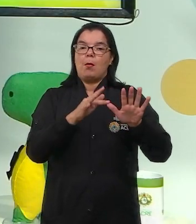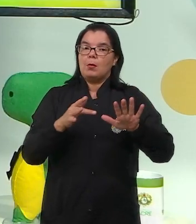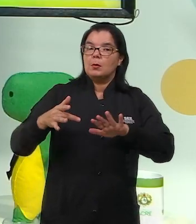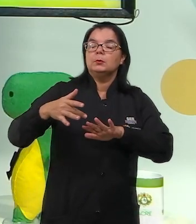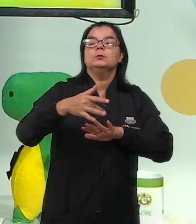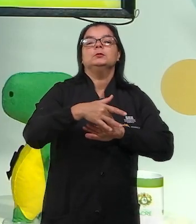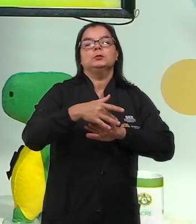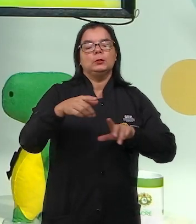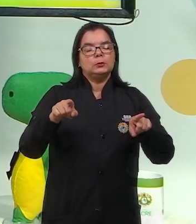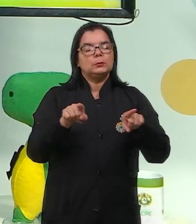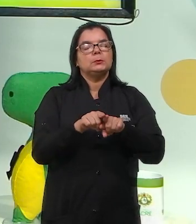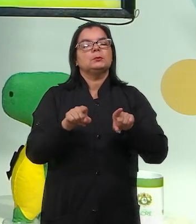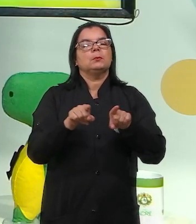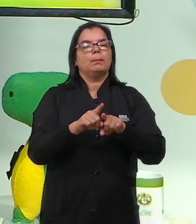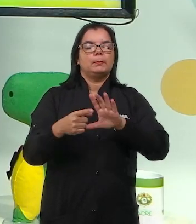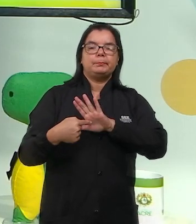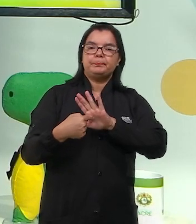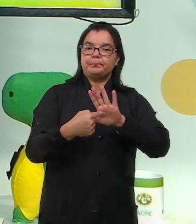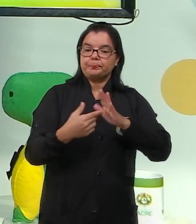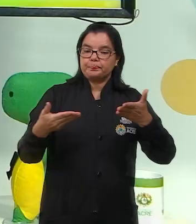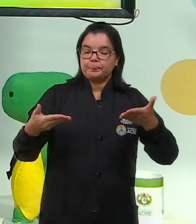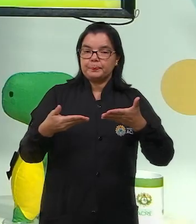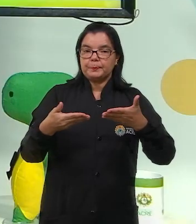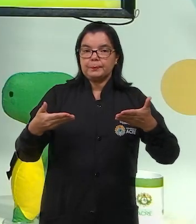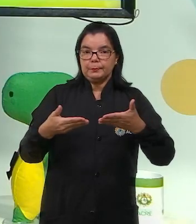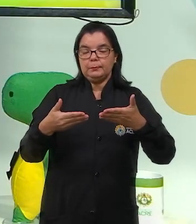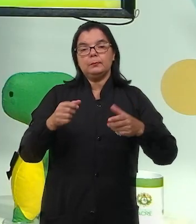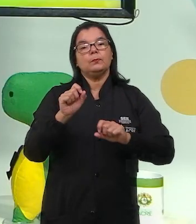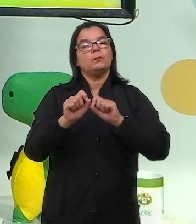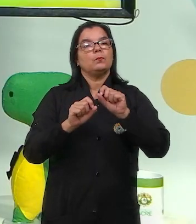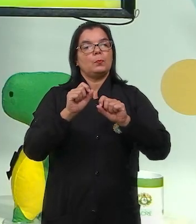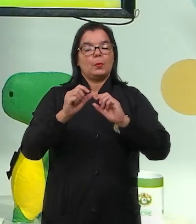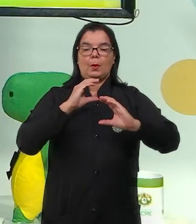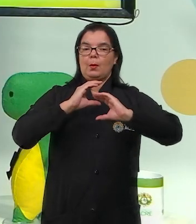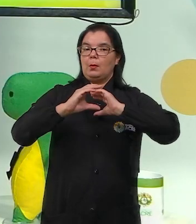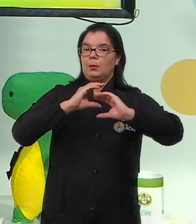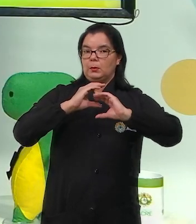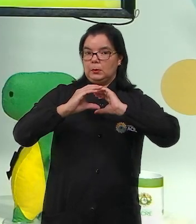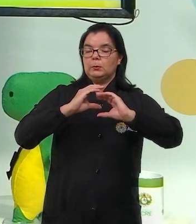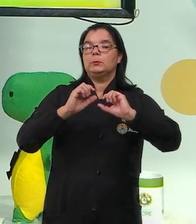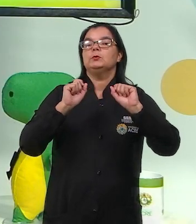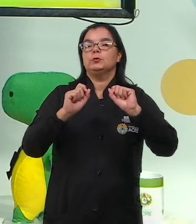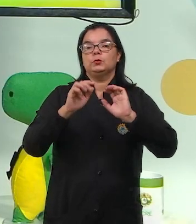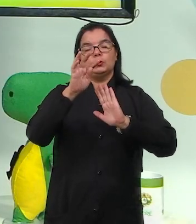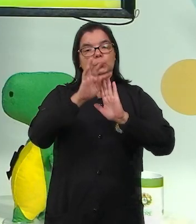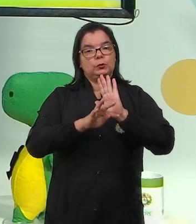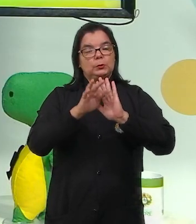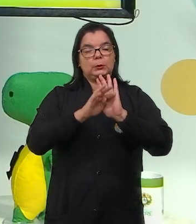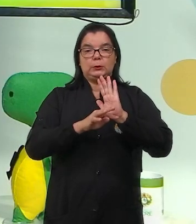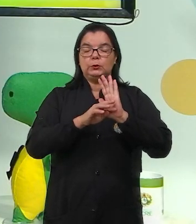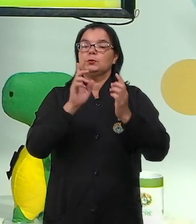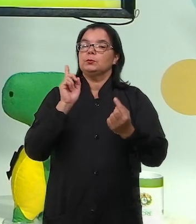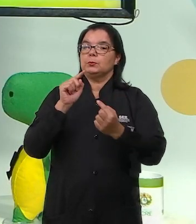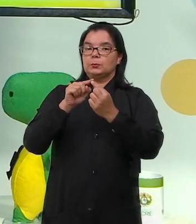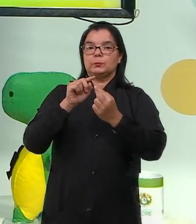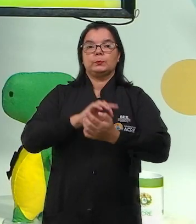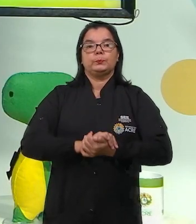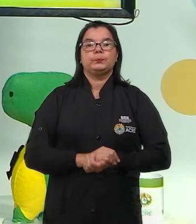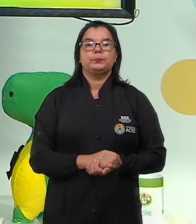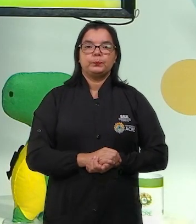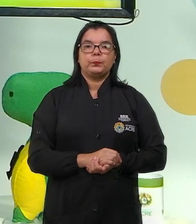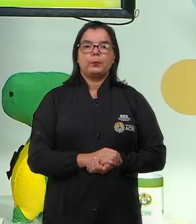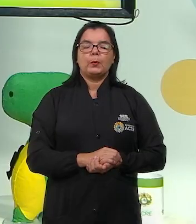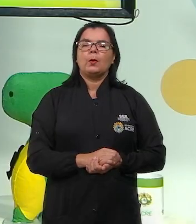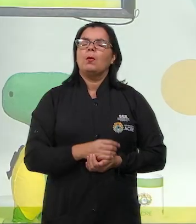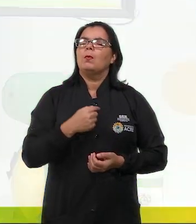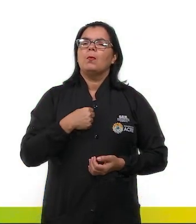sociais trouxeram para a atualidade em relação à comunicação e essa relação de texto e interesse.